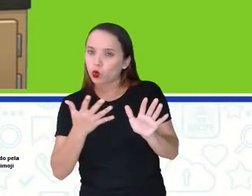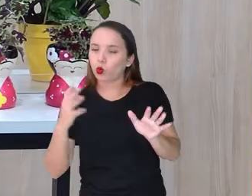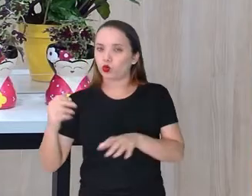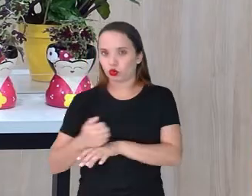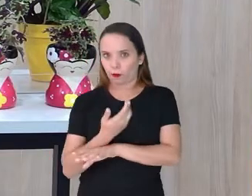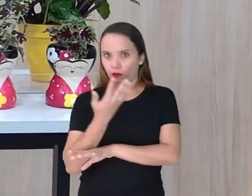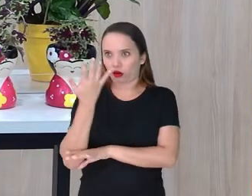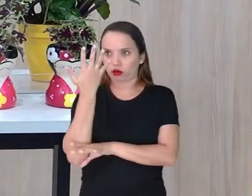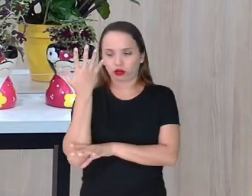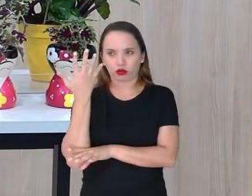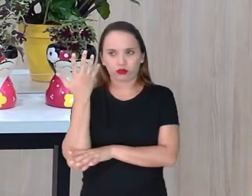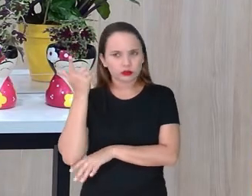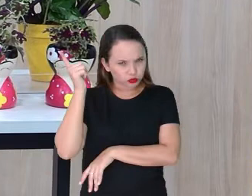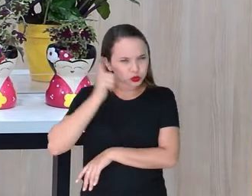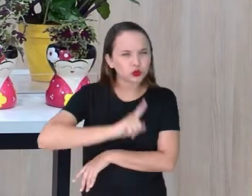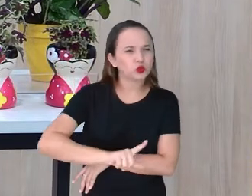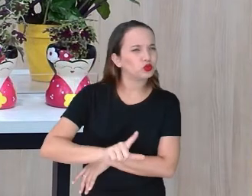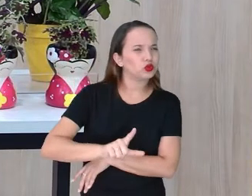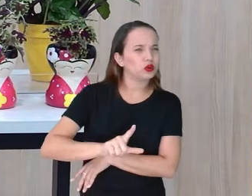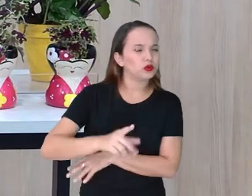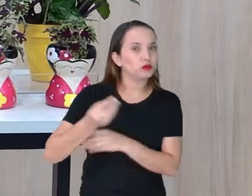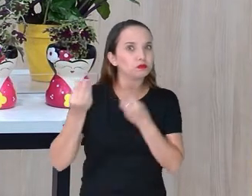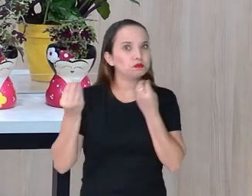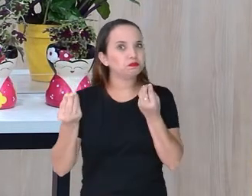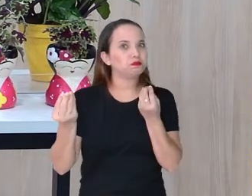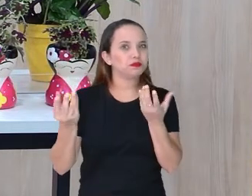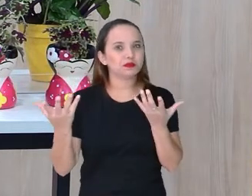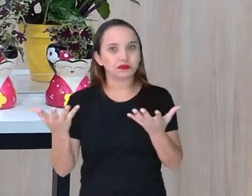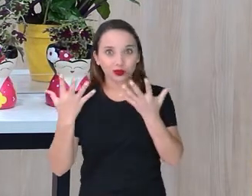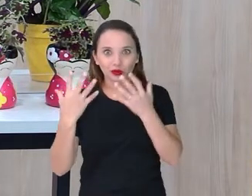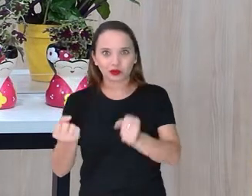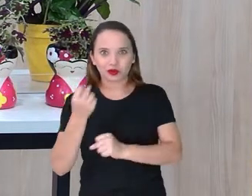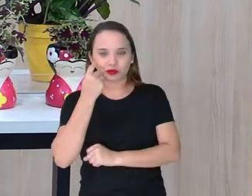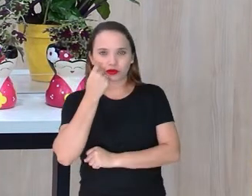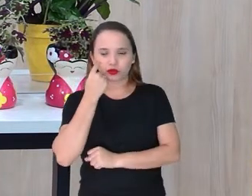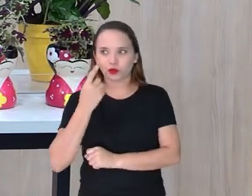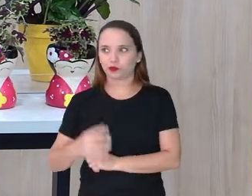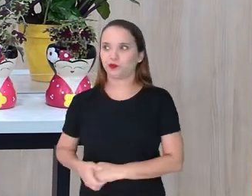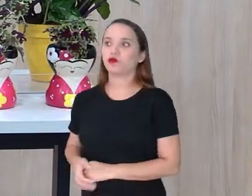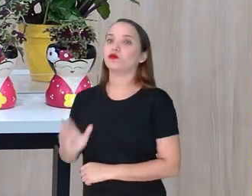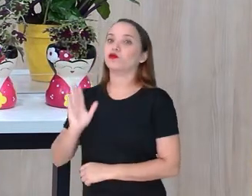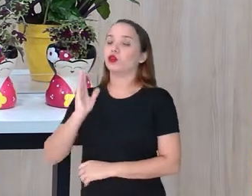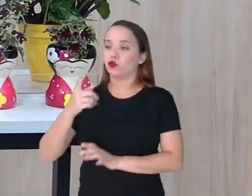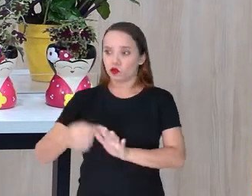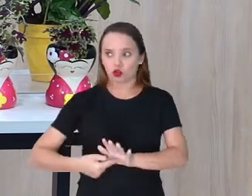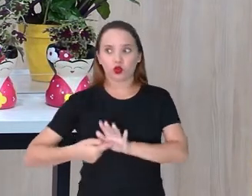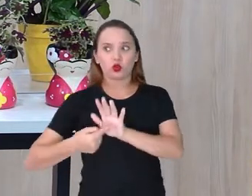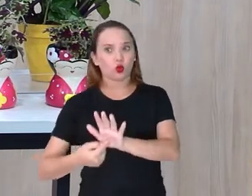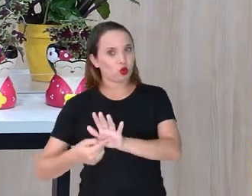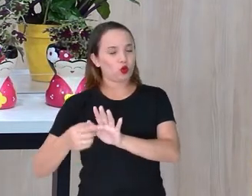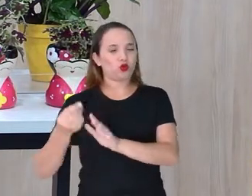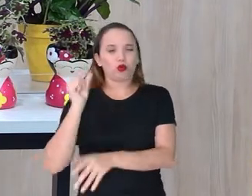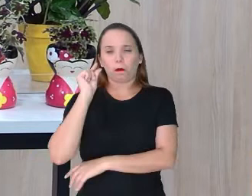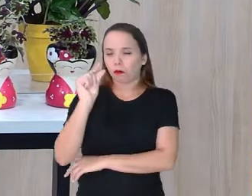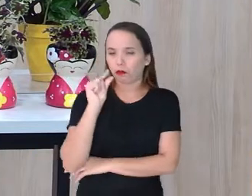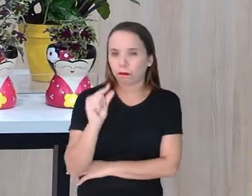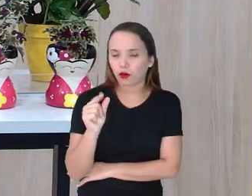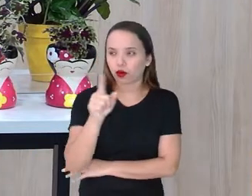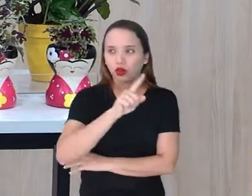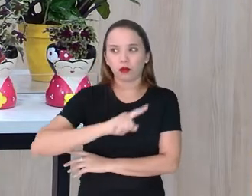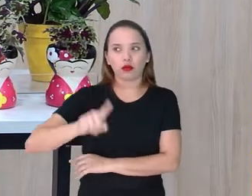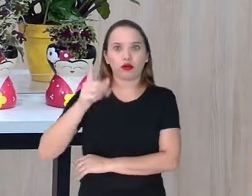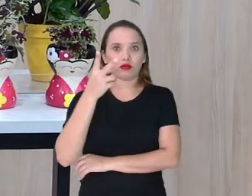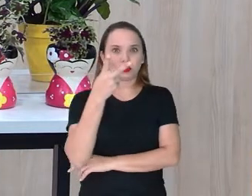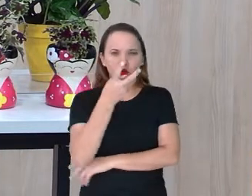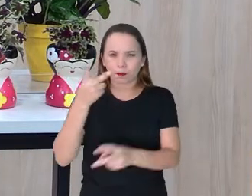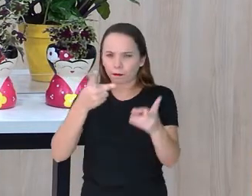planta? Será que eu consigo, minha gente? Então, vamos lá. Eu já trouxe para vocês, né, um pouquinho aqui para vocês